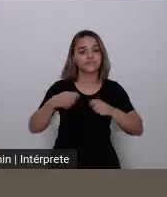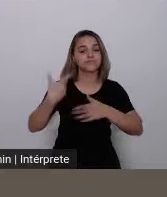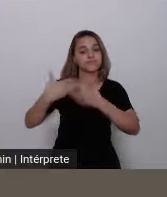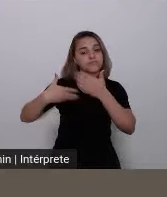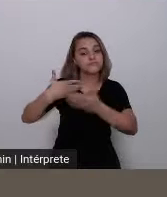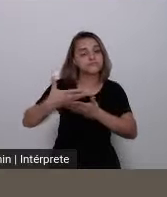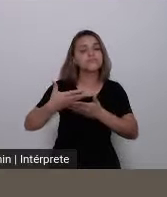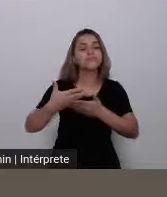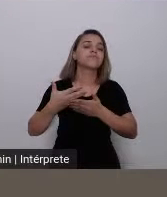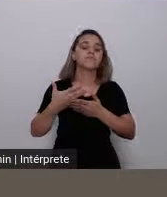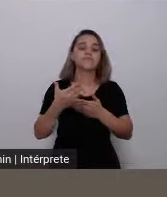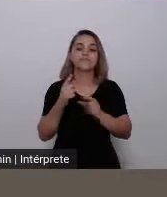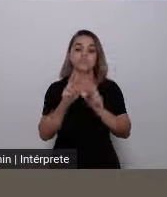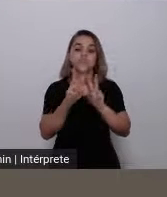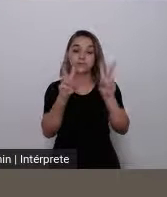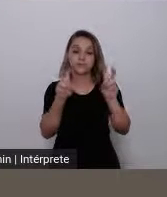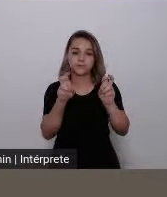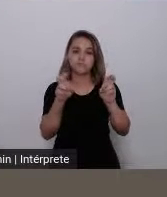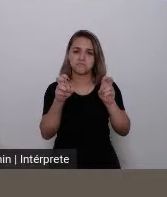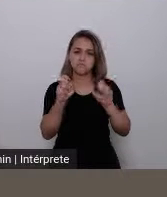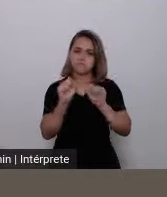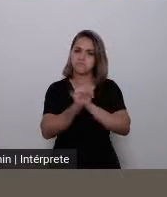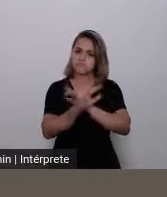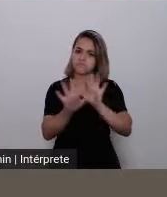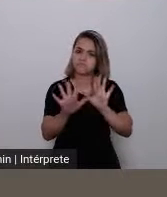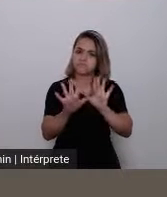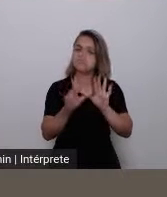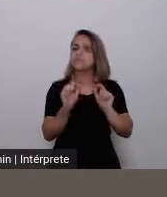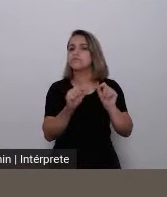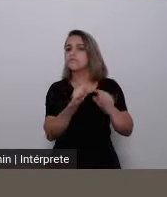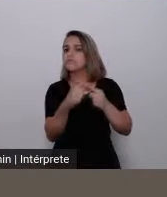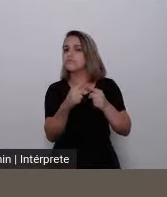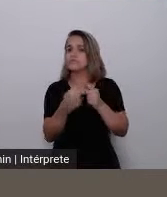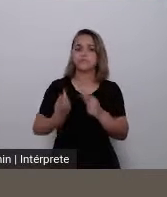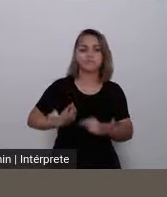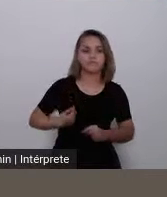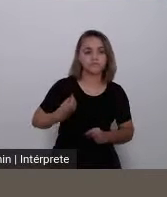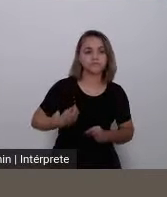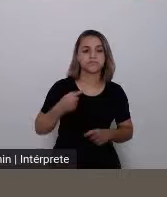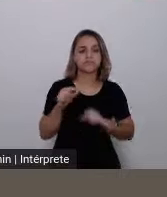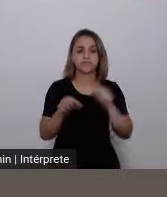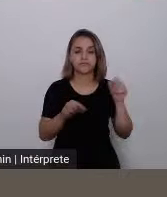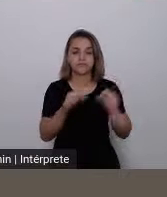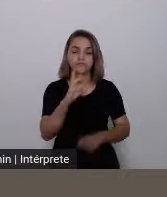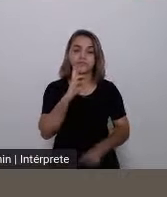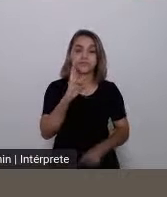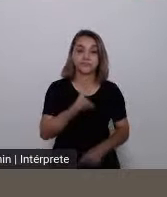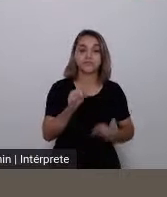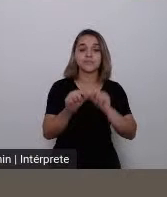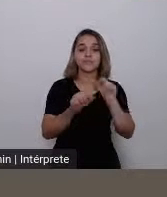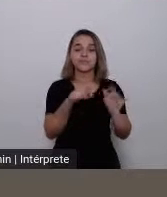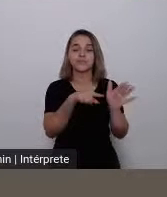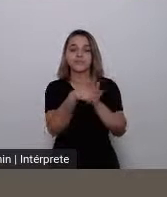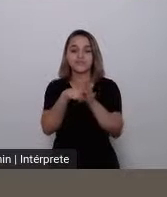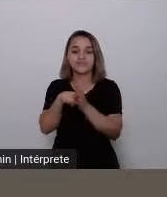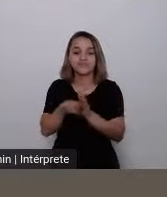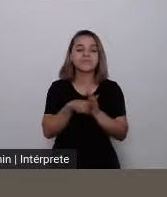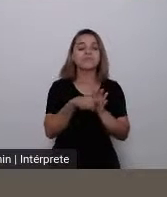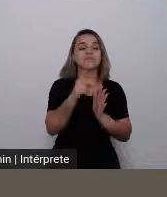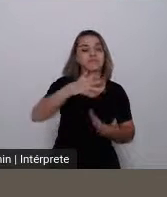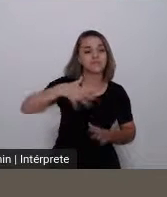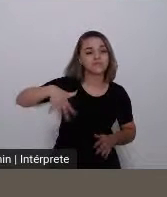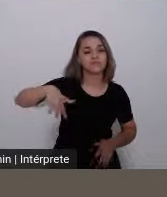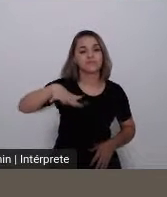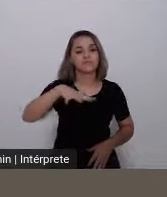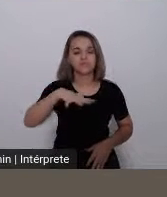questão implícita. Por que estamos aqui? Certamente de forma enviesada, a resposta está expressa na perspectiva dos campos e especialidades